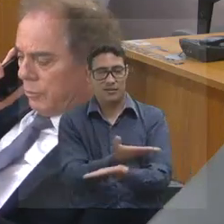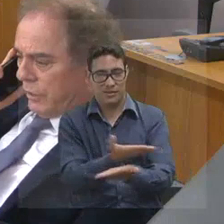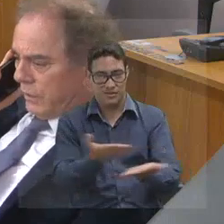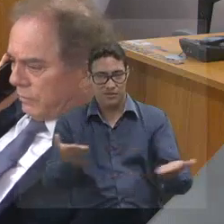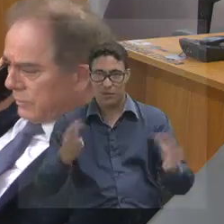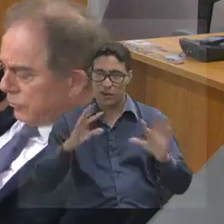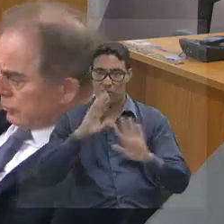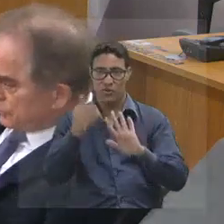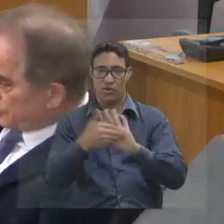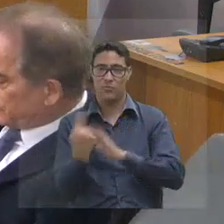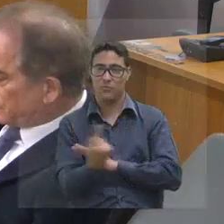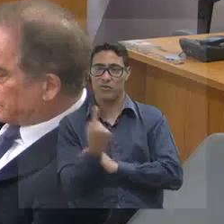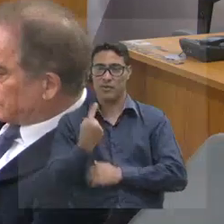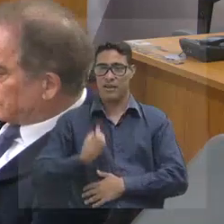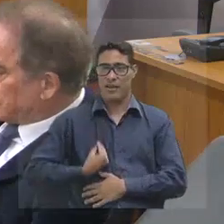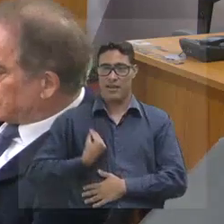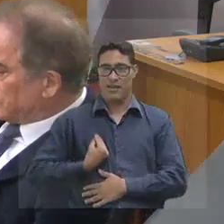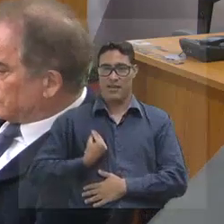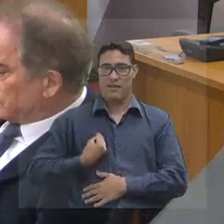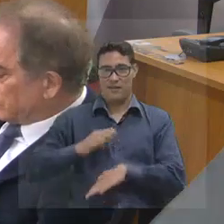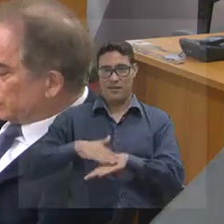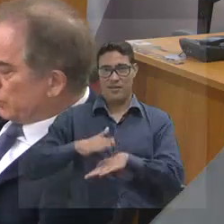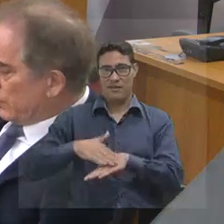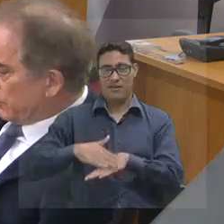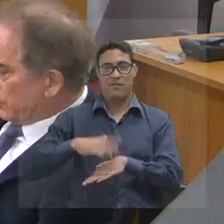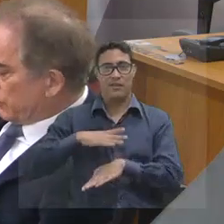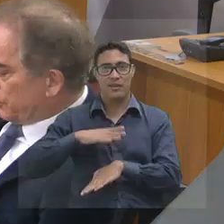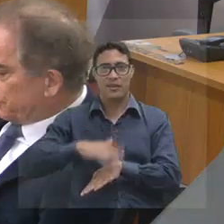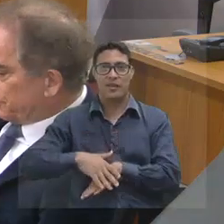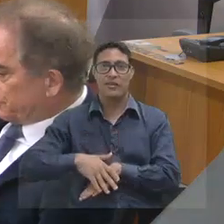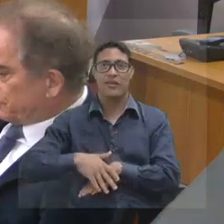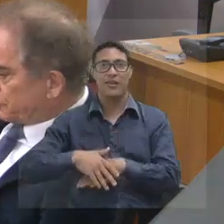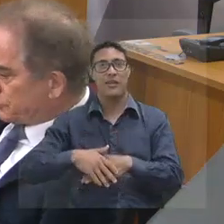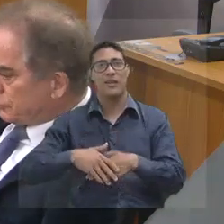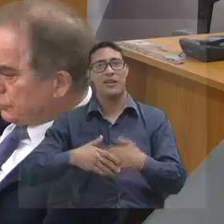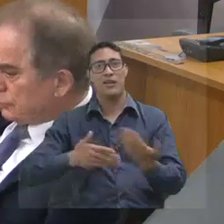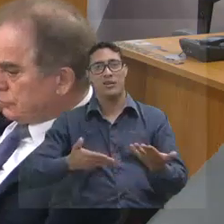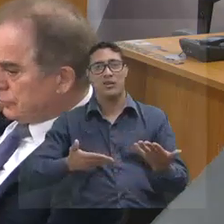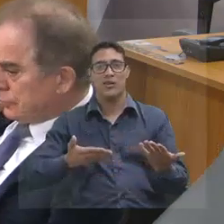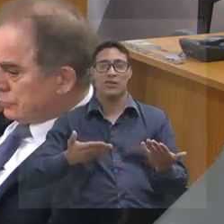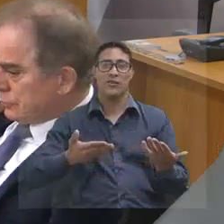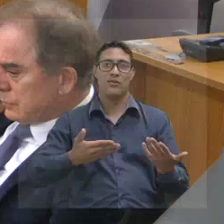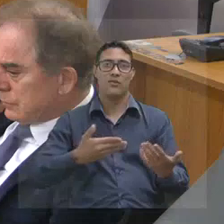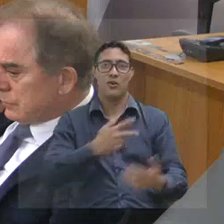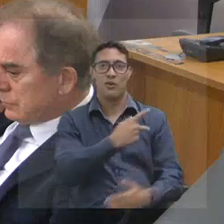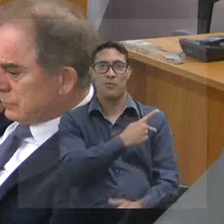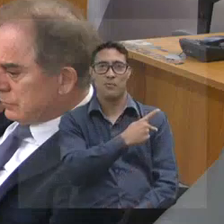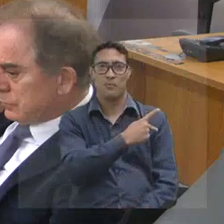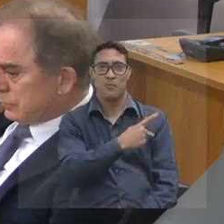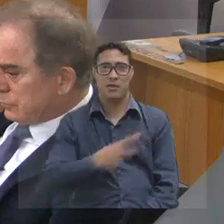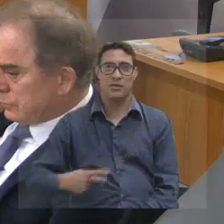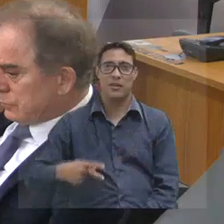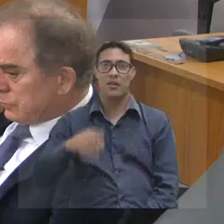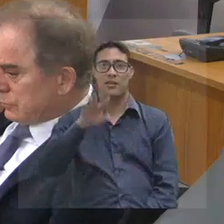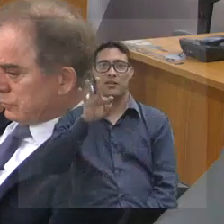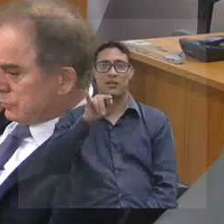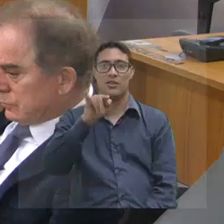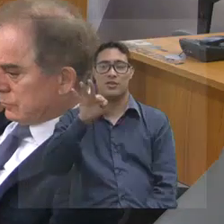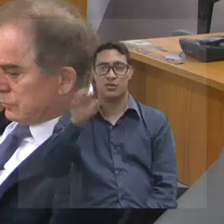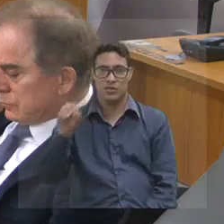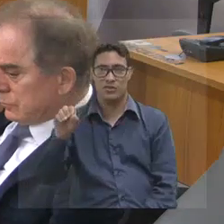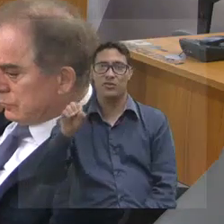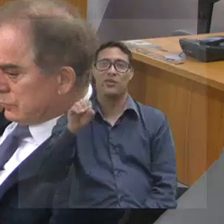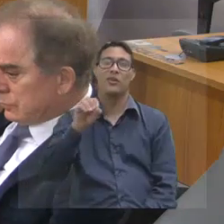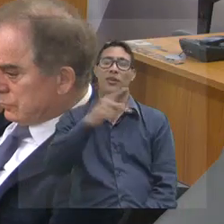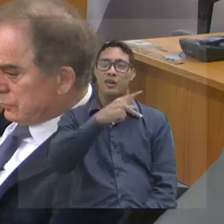vocês que estão aqui prestigiando o nosso presidente Presidente Torres que é um grande colega que tem conduzido muito bem